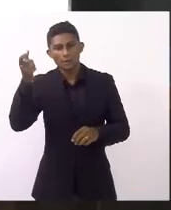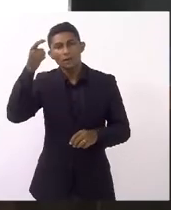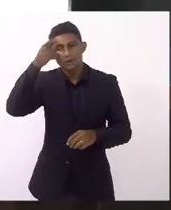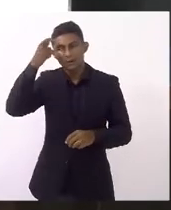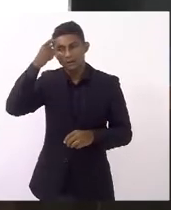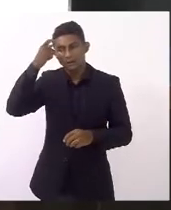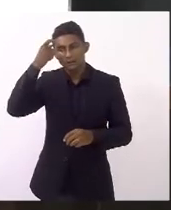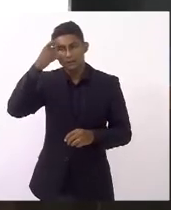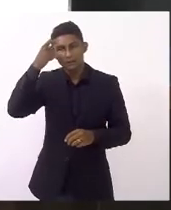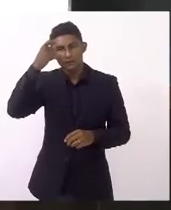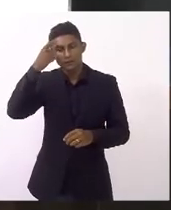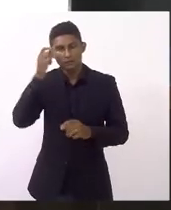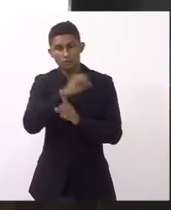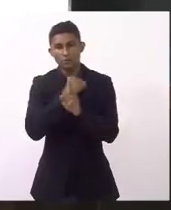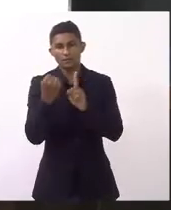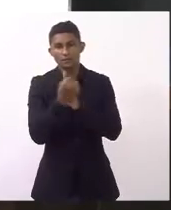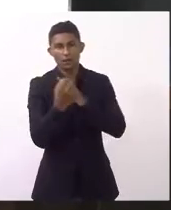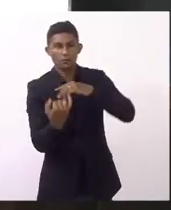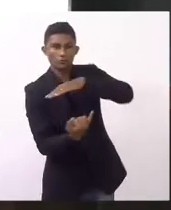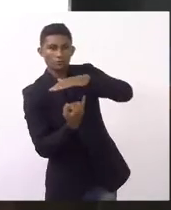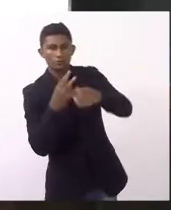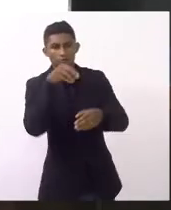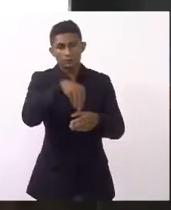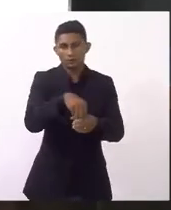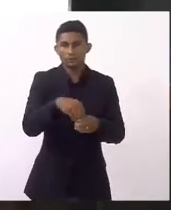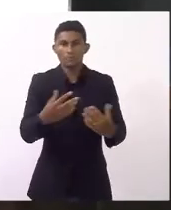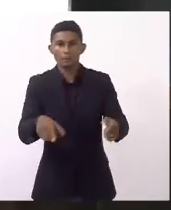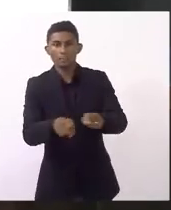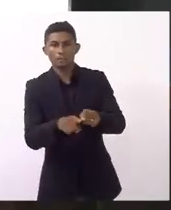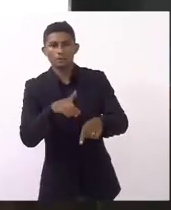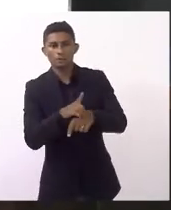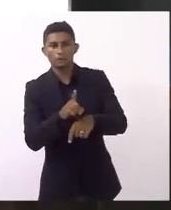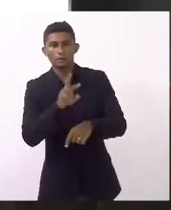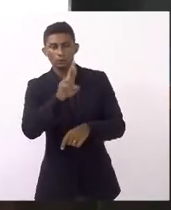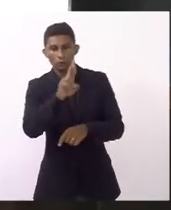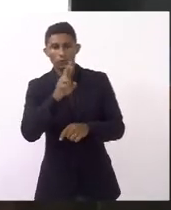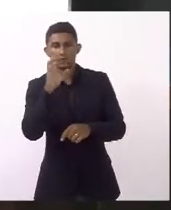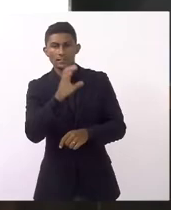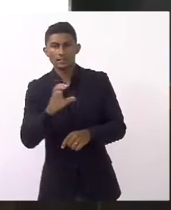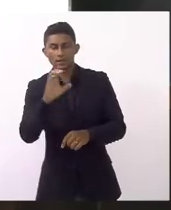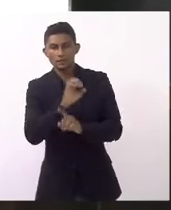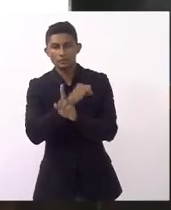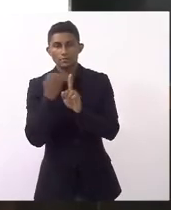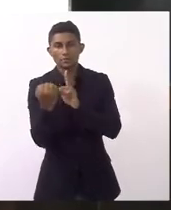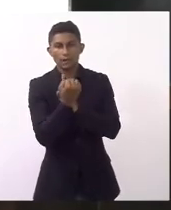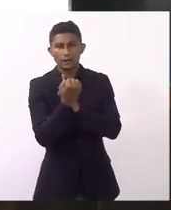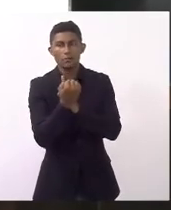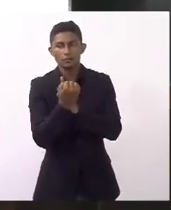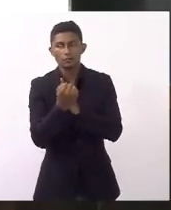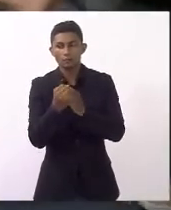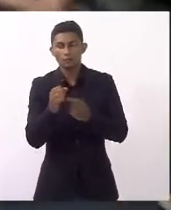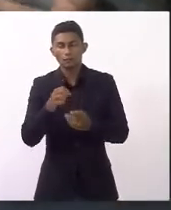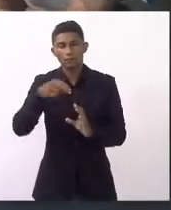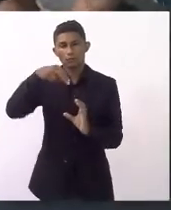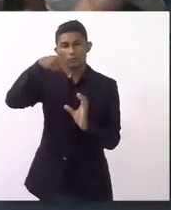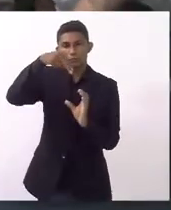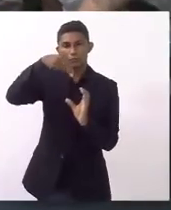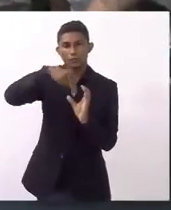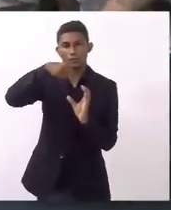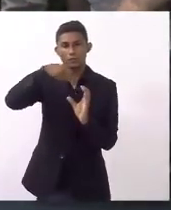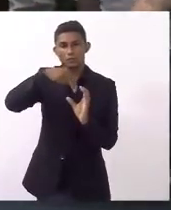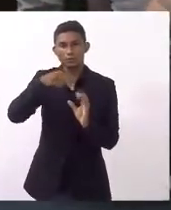mesma instituição é doutor em Ciências Sociais pela Universidade do Estado do Rio de Janeiro foi um dos responsáveis